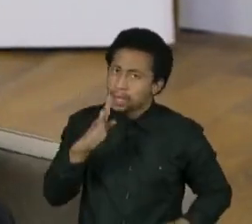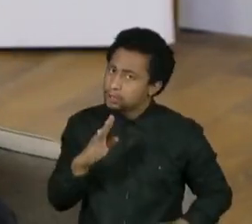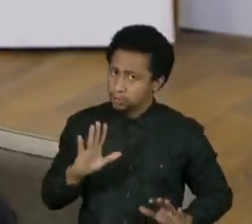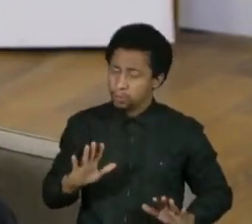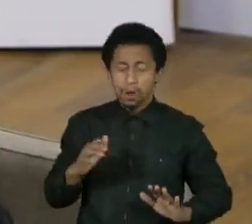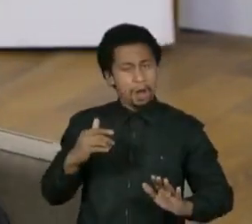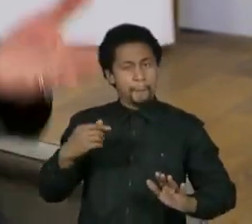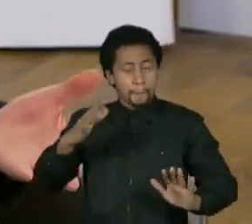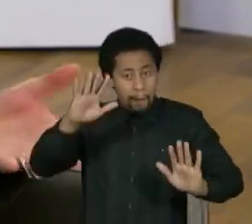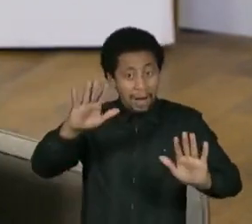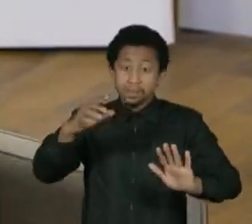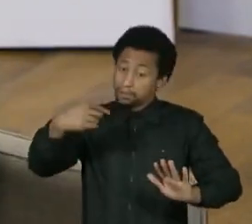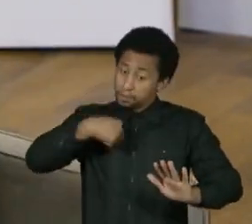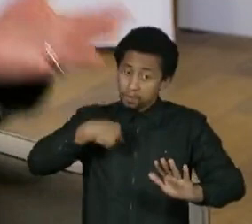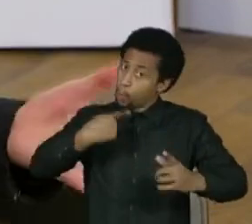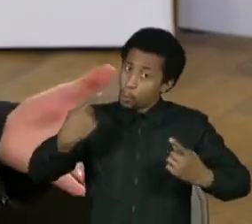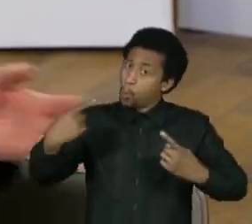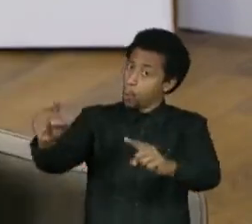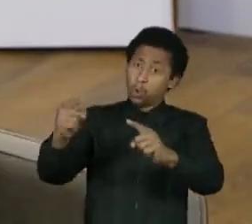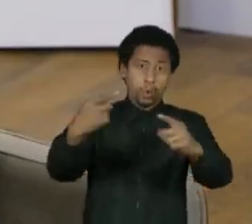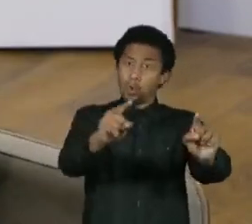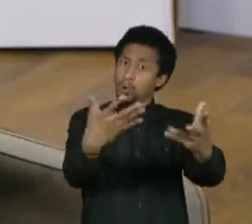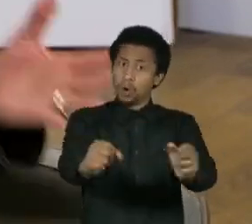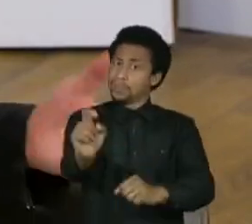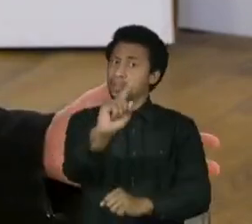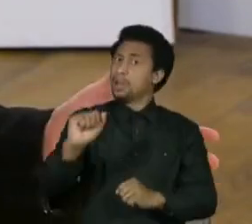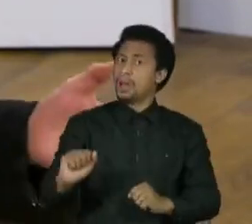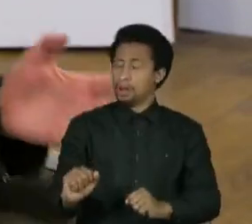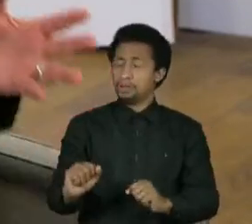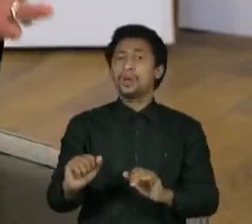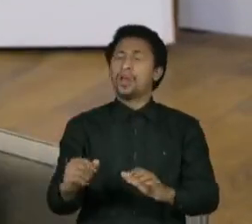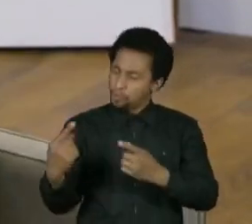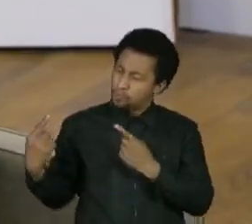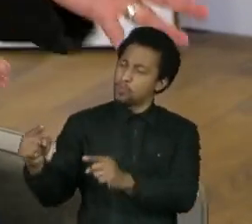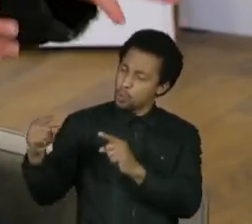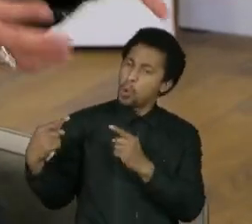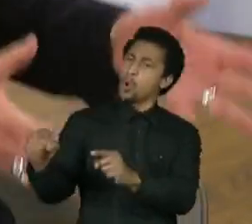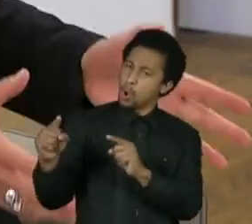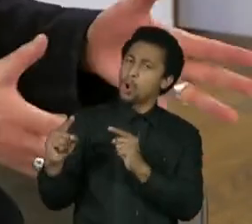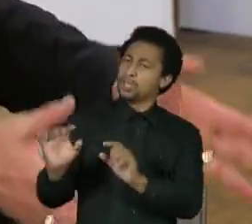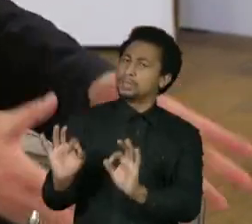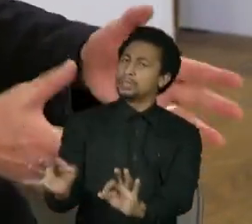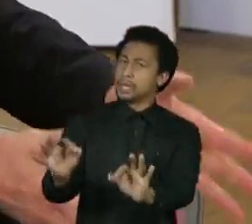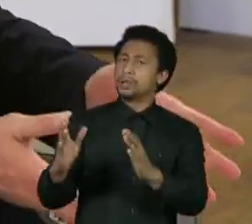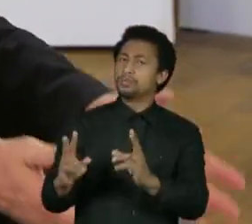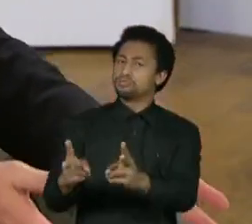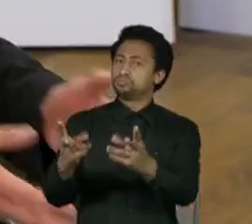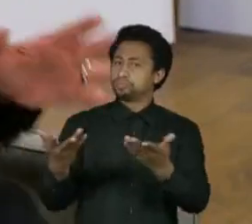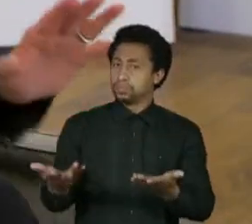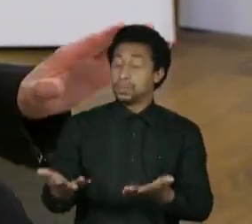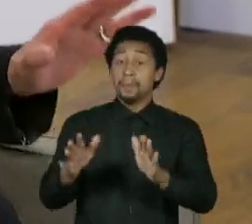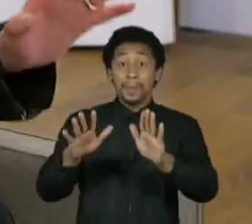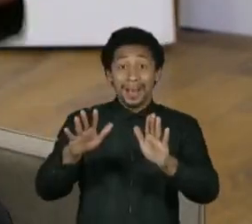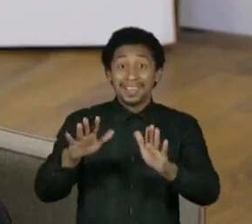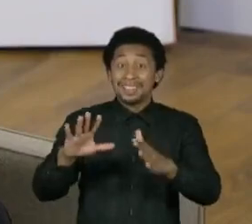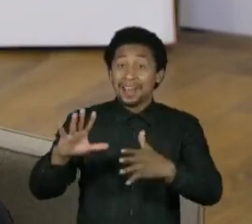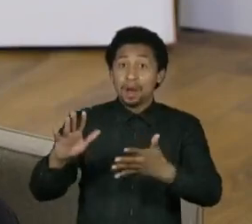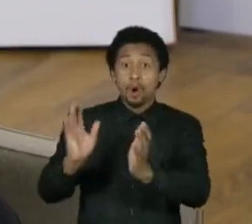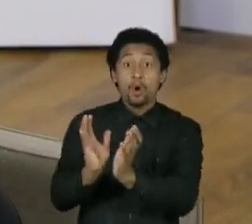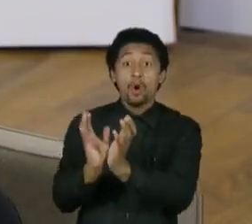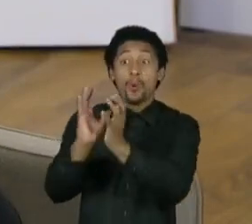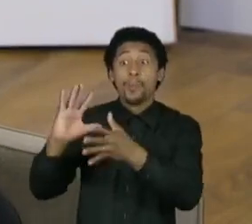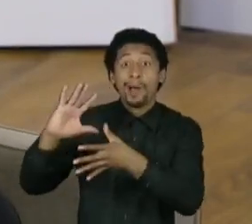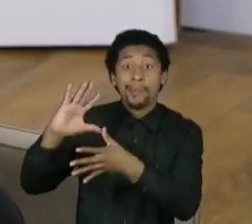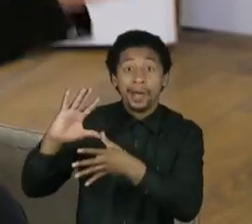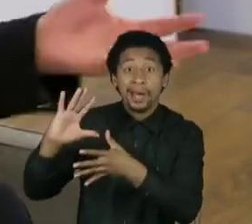mesmo trabalhando na emissora, colocava a minha posição, eu achava contra, fui contra por um bom tempo. Esse campeonato da Copa América não era nosso. As